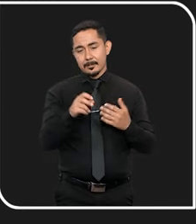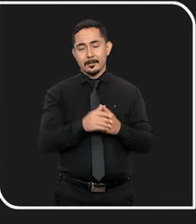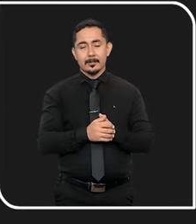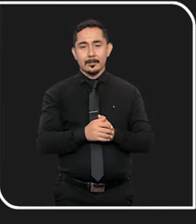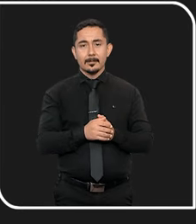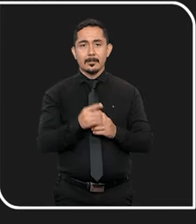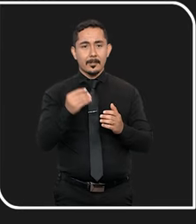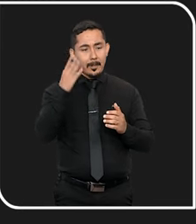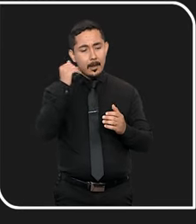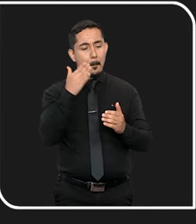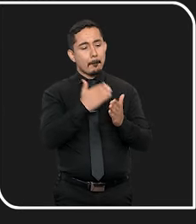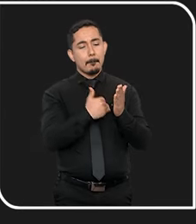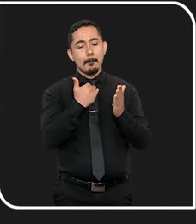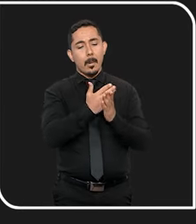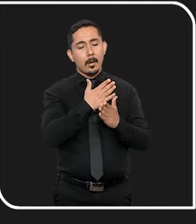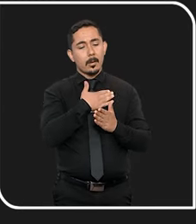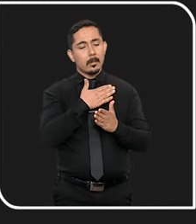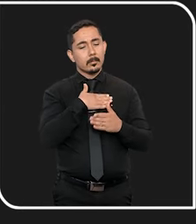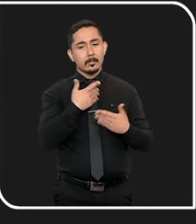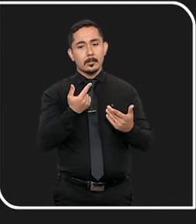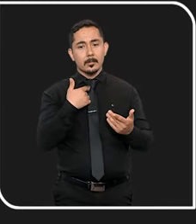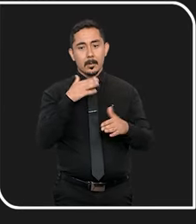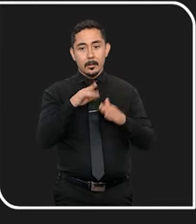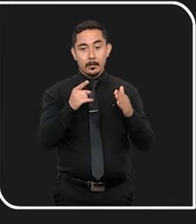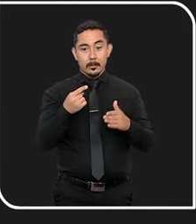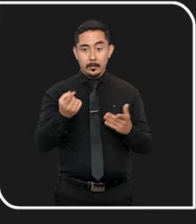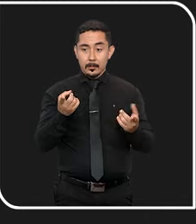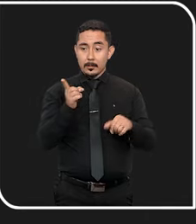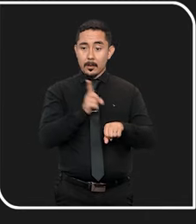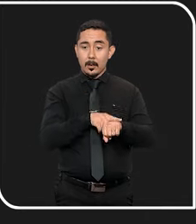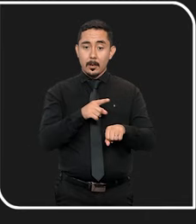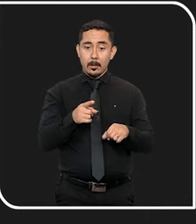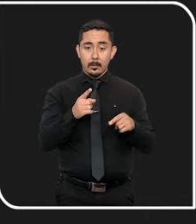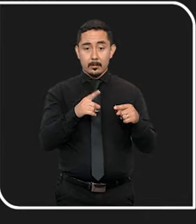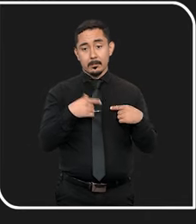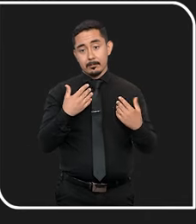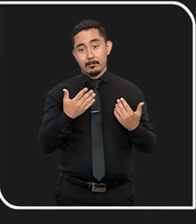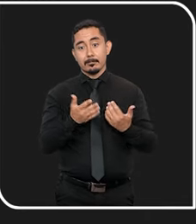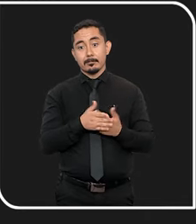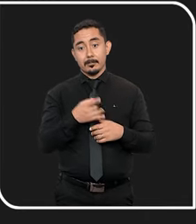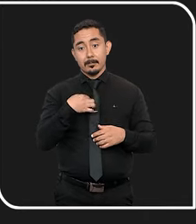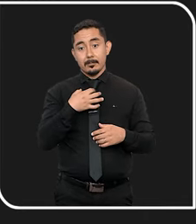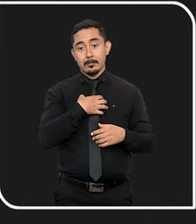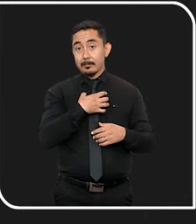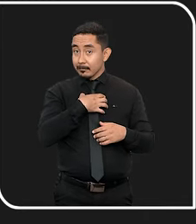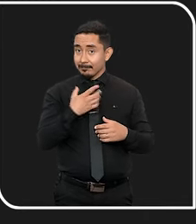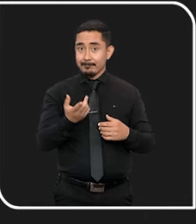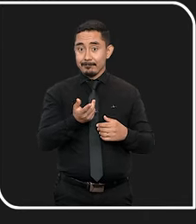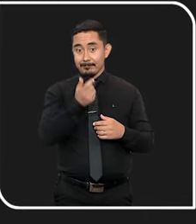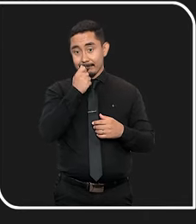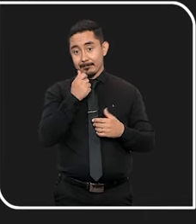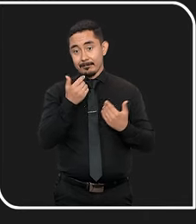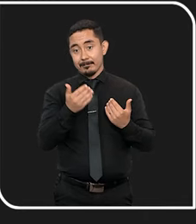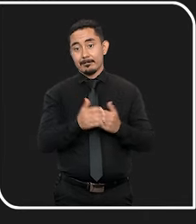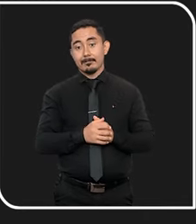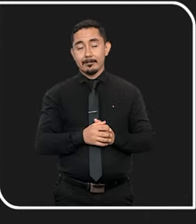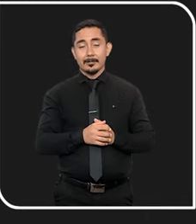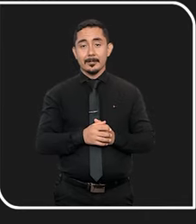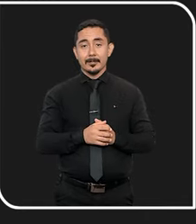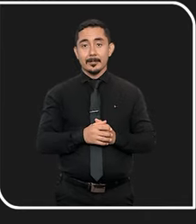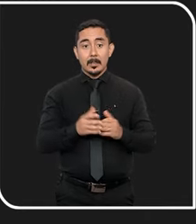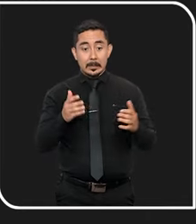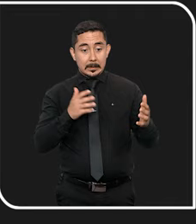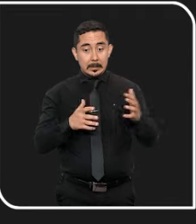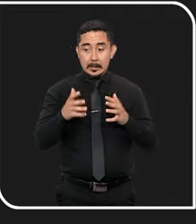5 anos tá querendo saber mais do que eu né talvez tenha até mexido no Meu Ego ali naquele momento né que eu me senti no aperto